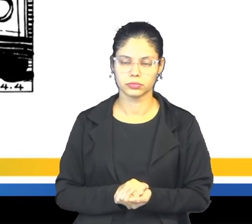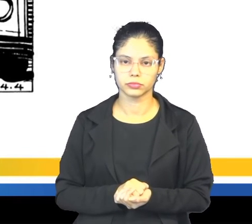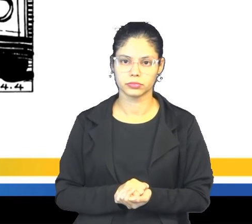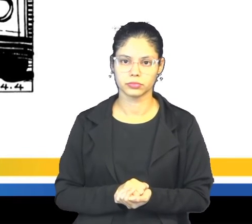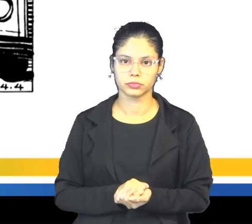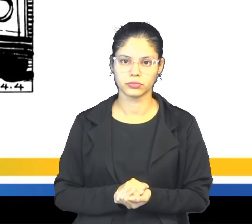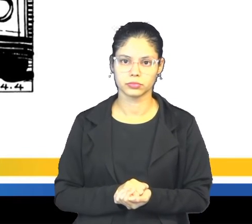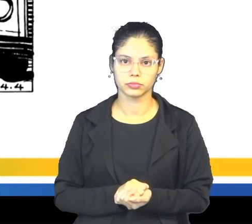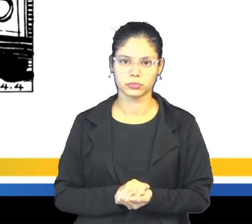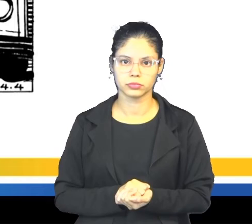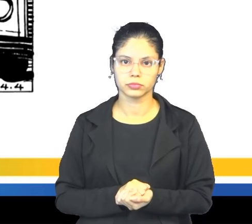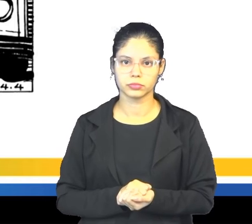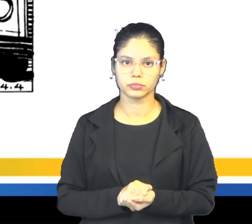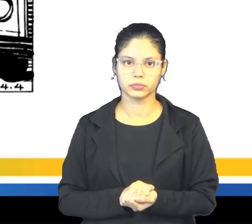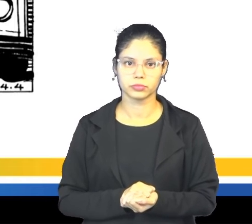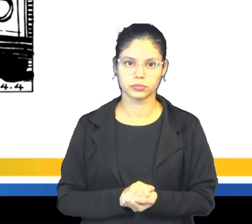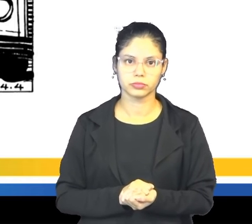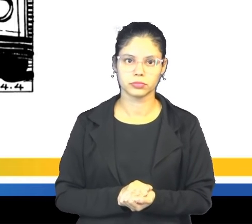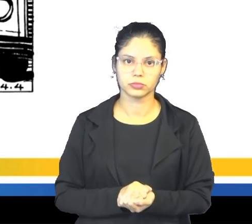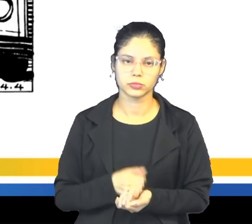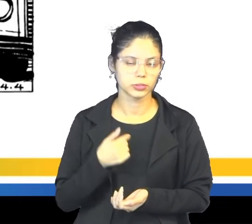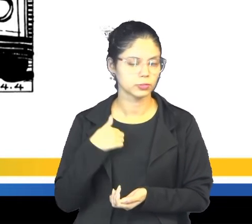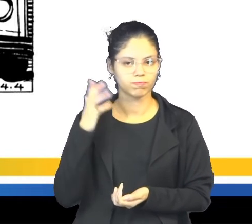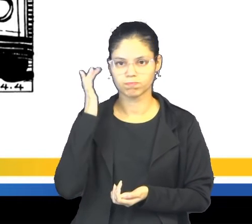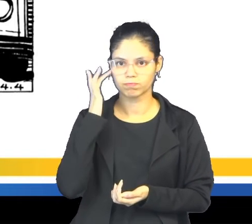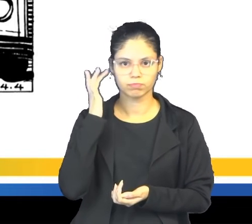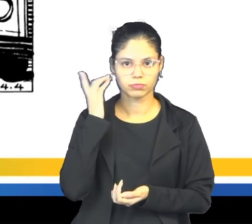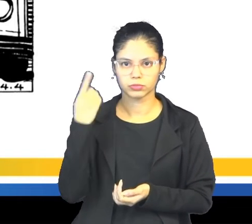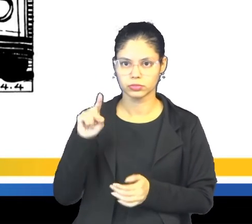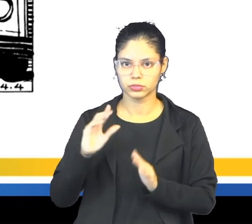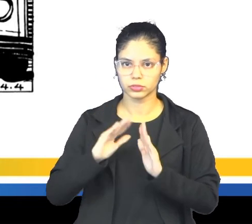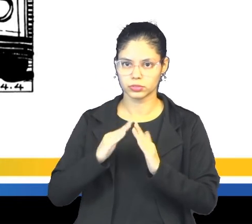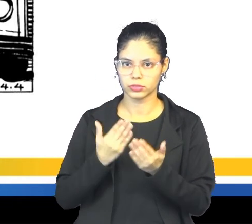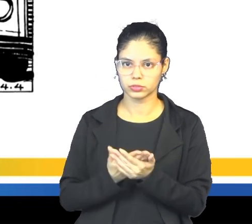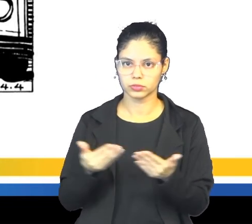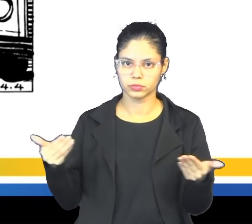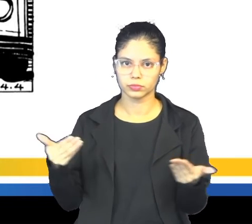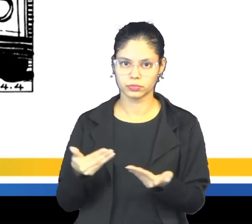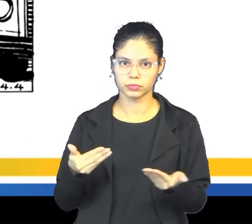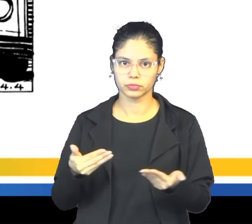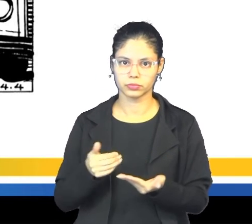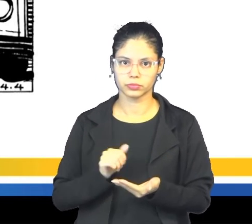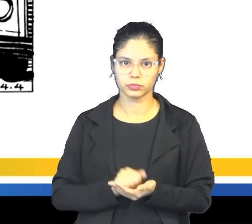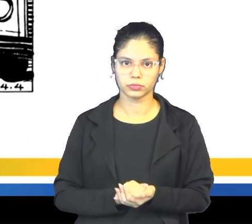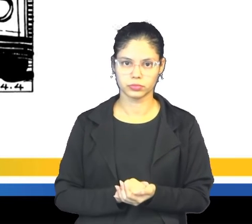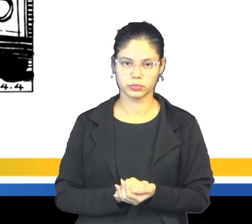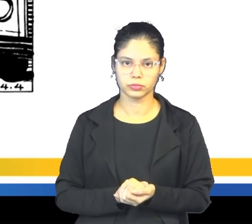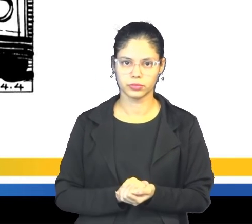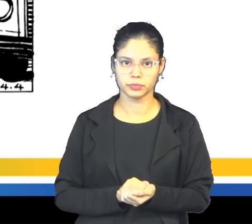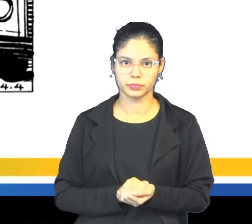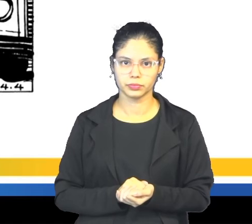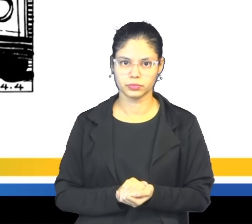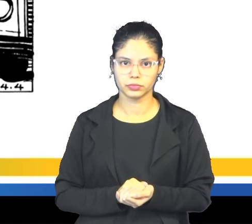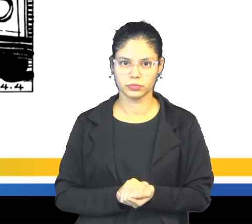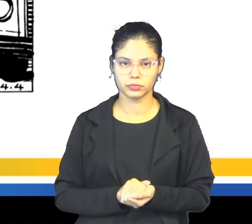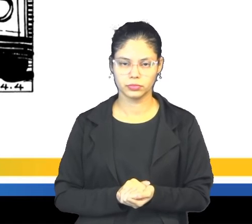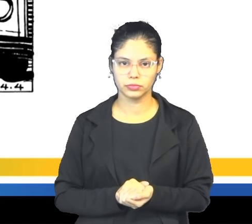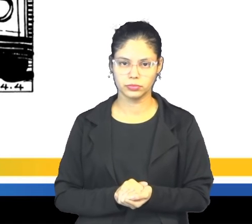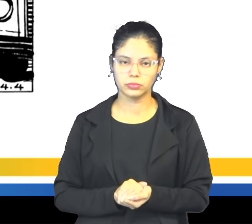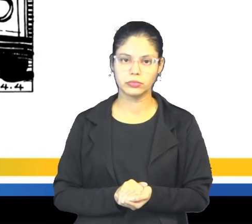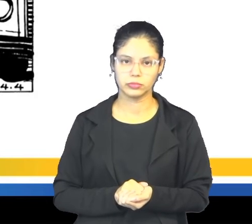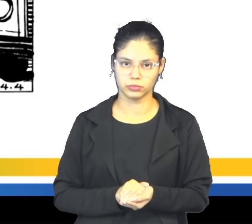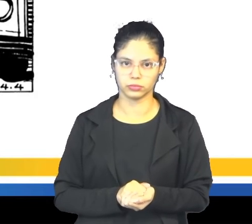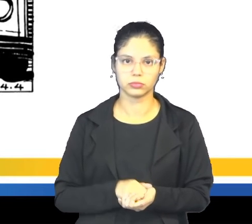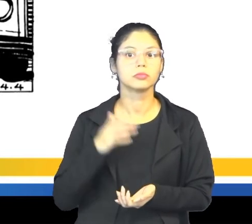to school today. Eu não acho que eu irei para a escola hoje. Né? O segundo quadrinho, I think you will.